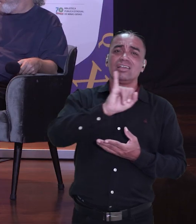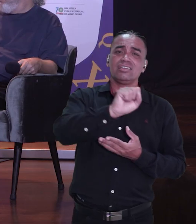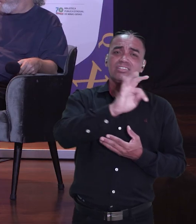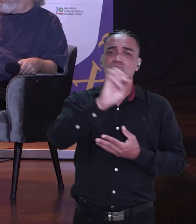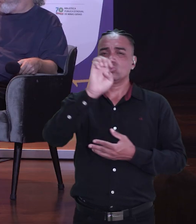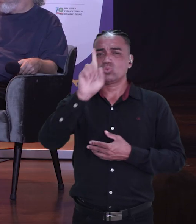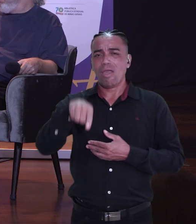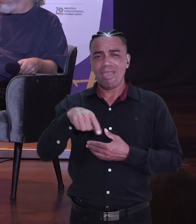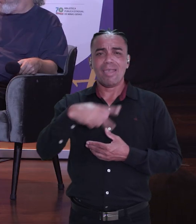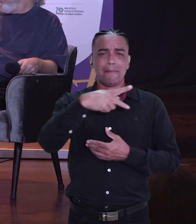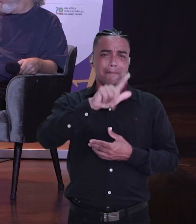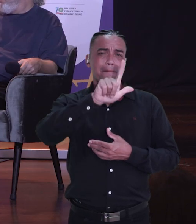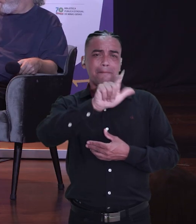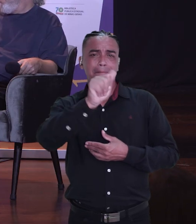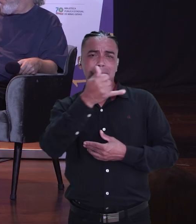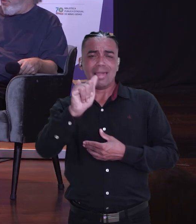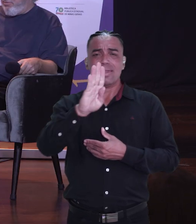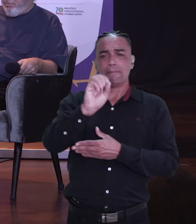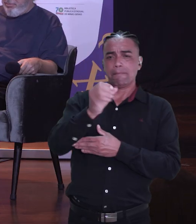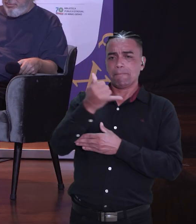durante muitos anos, etc. E